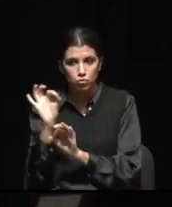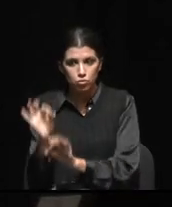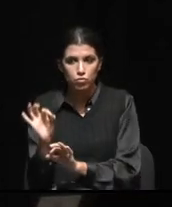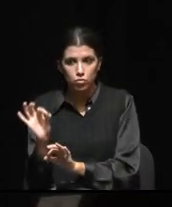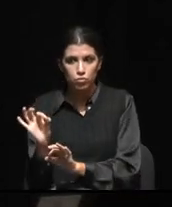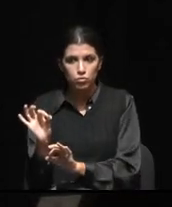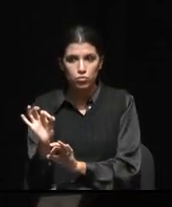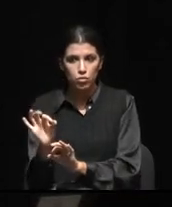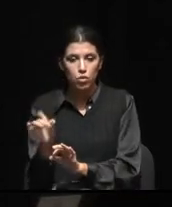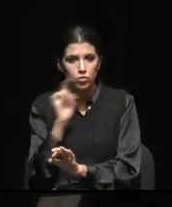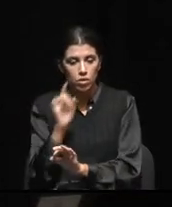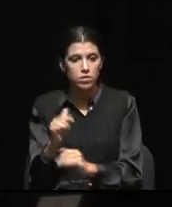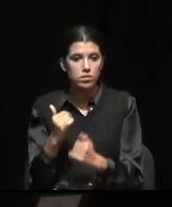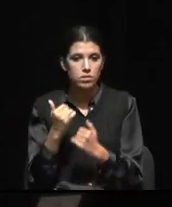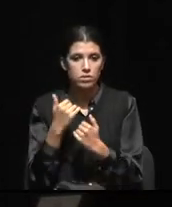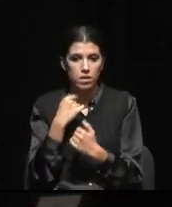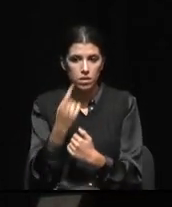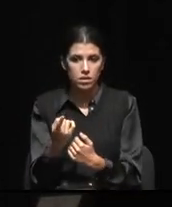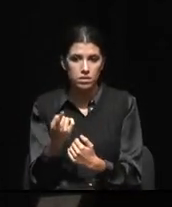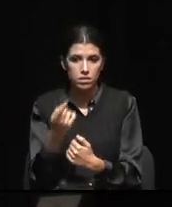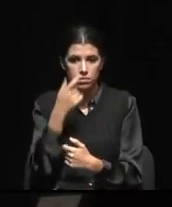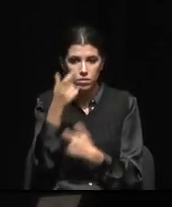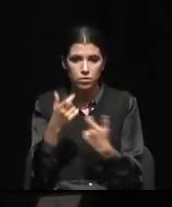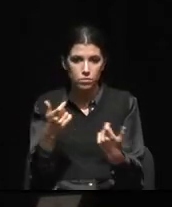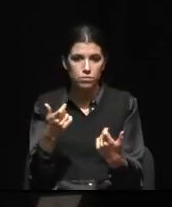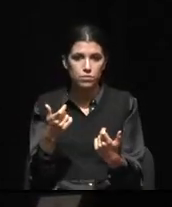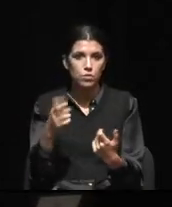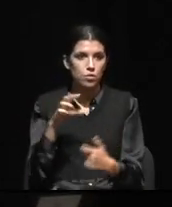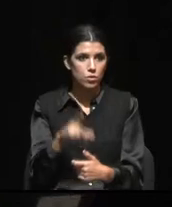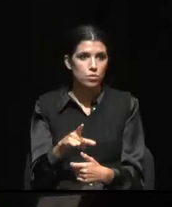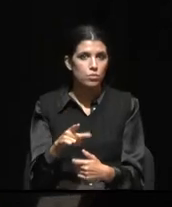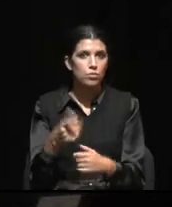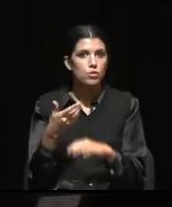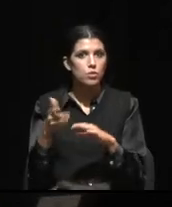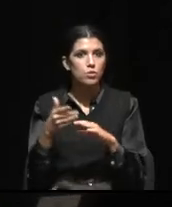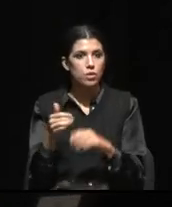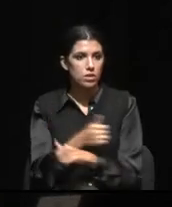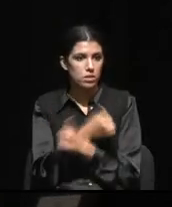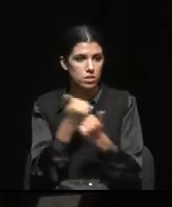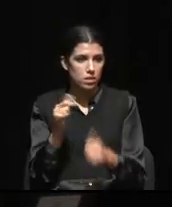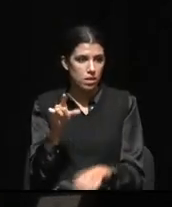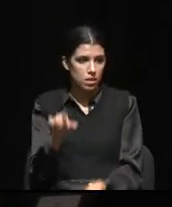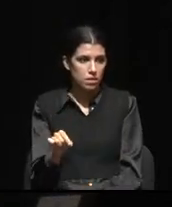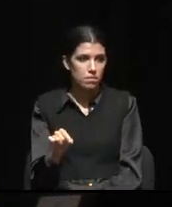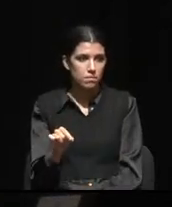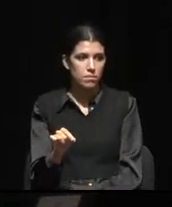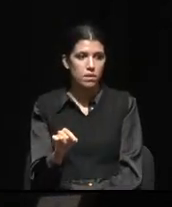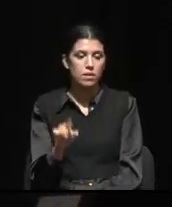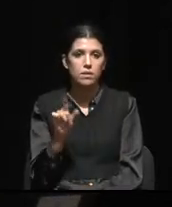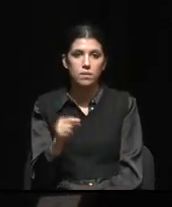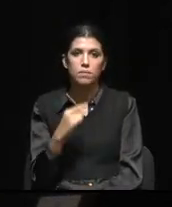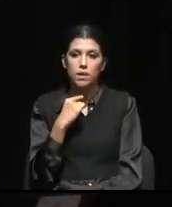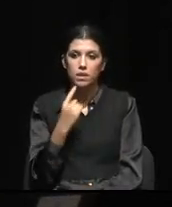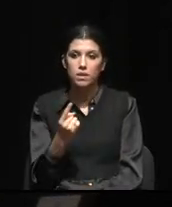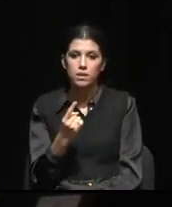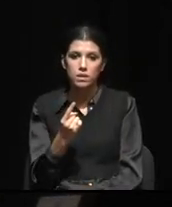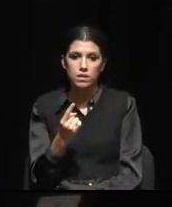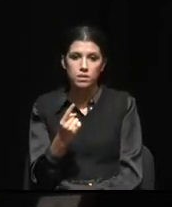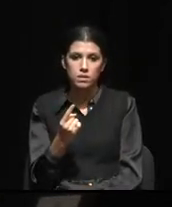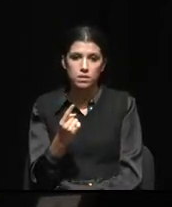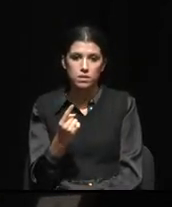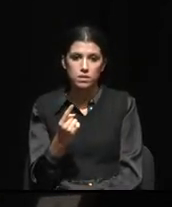também damos aos lisboas correrá bem na zona do bem Formoso e No resto da cidade também dar nota de que